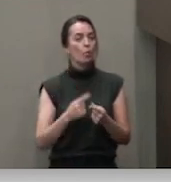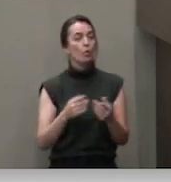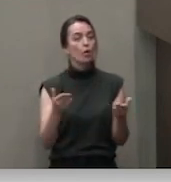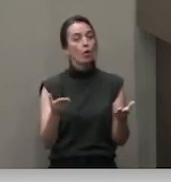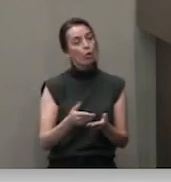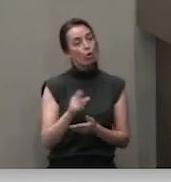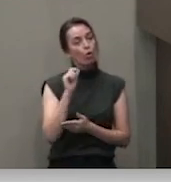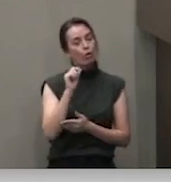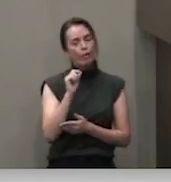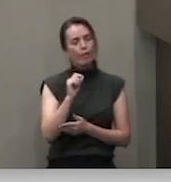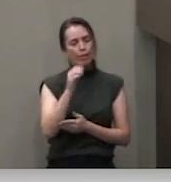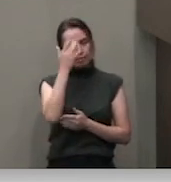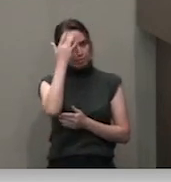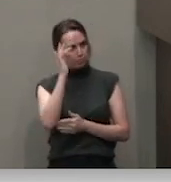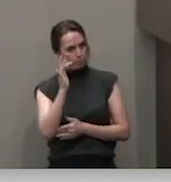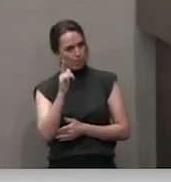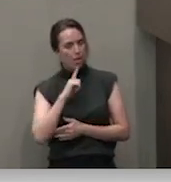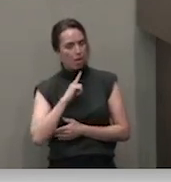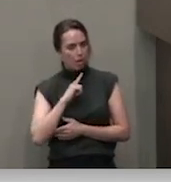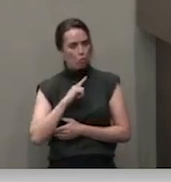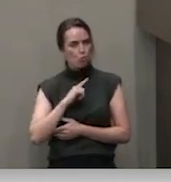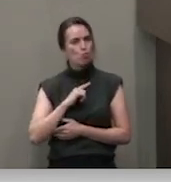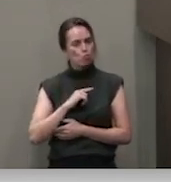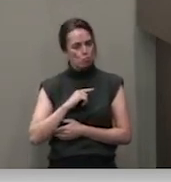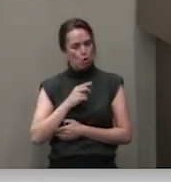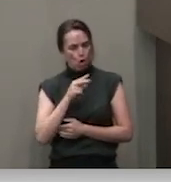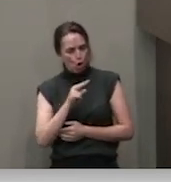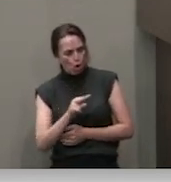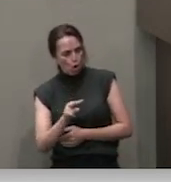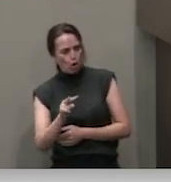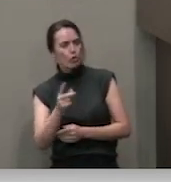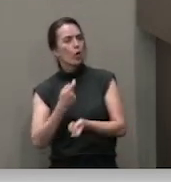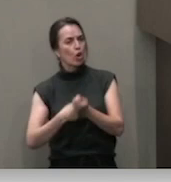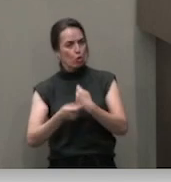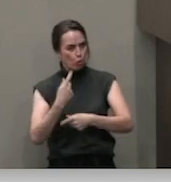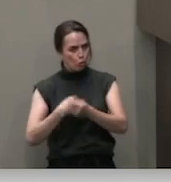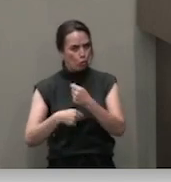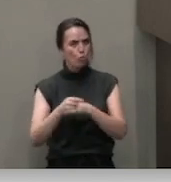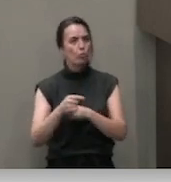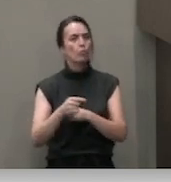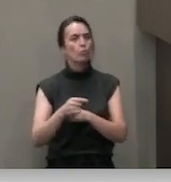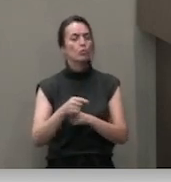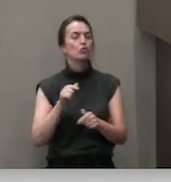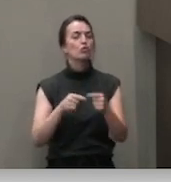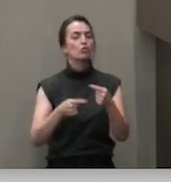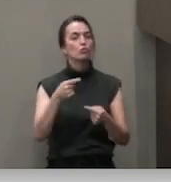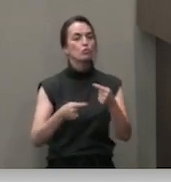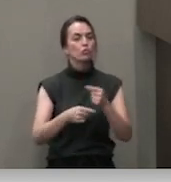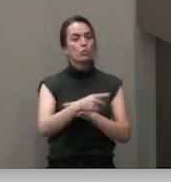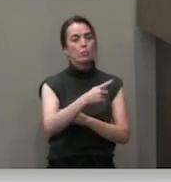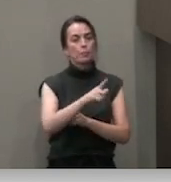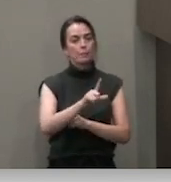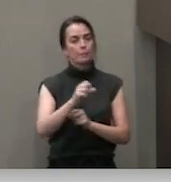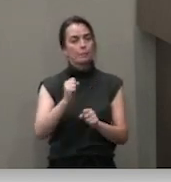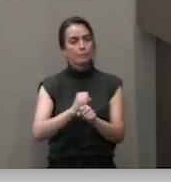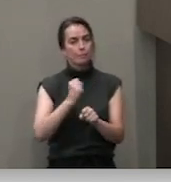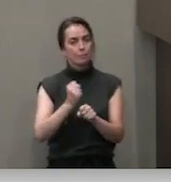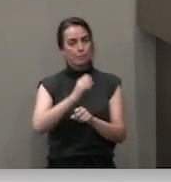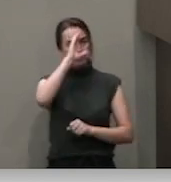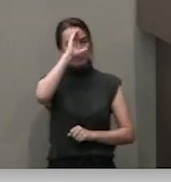sabe não acompanha muito a economia né Vereador Ernesto que com certeza deve sentir na pele a construção civil né meu líder